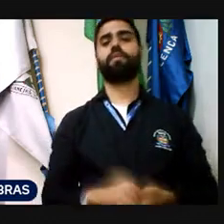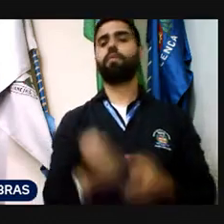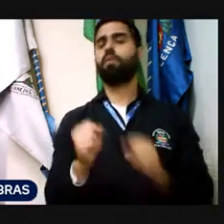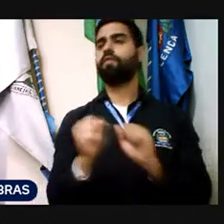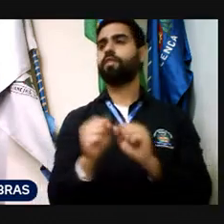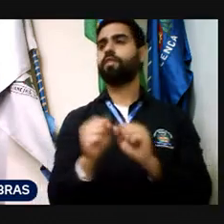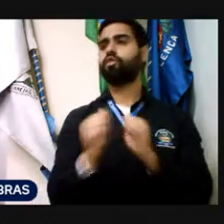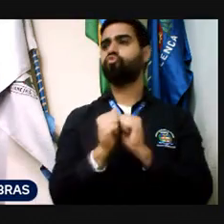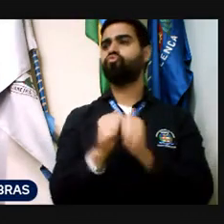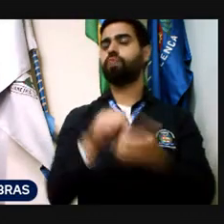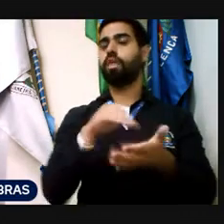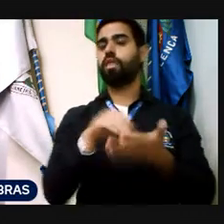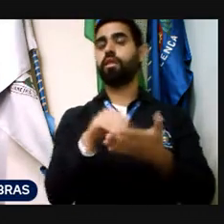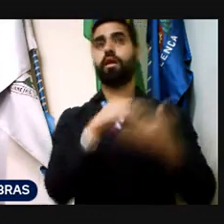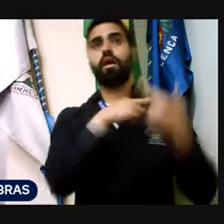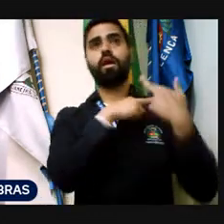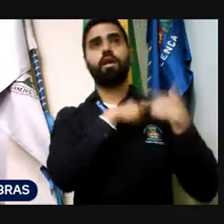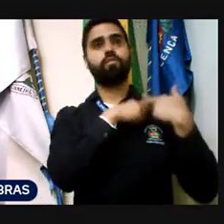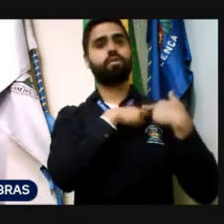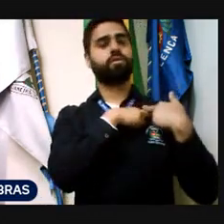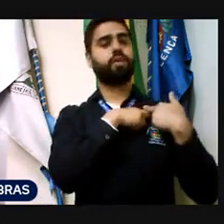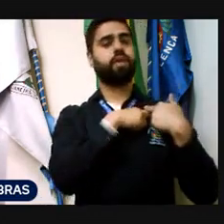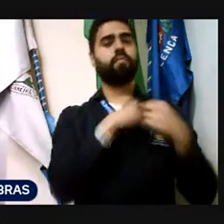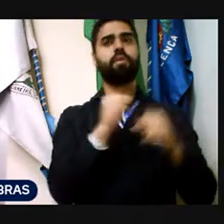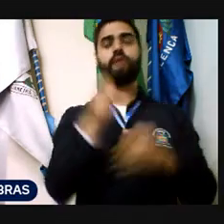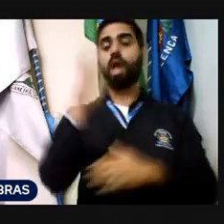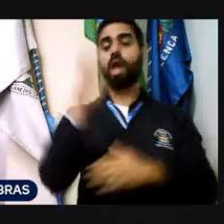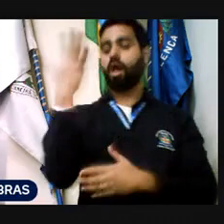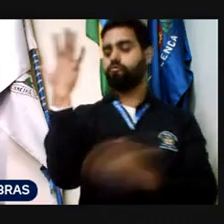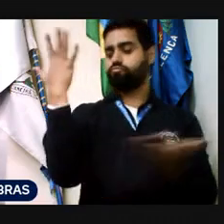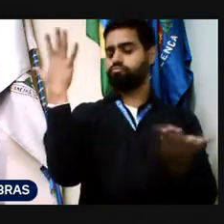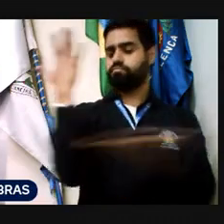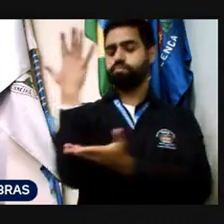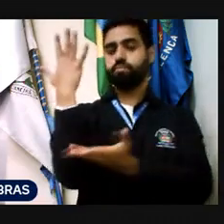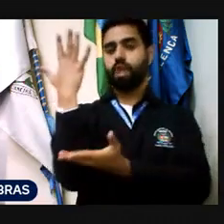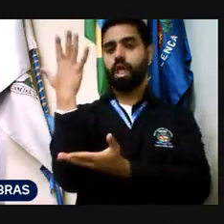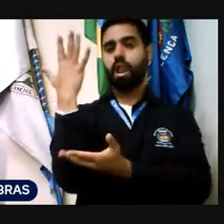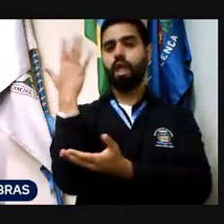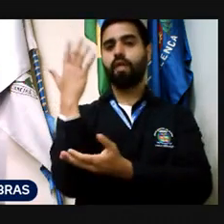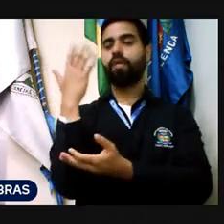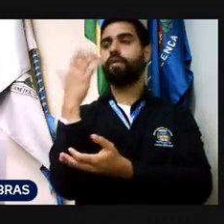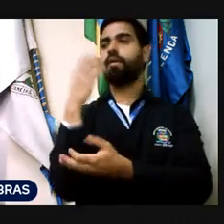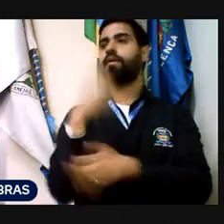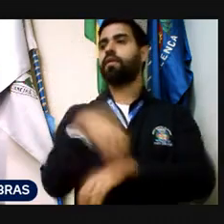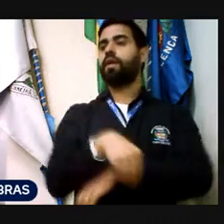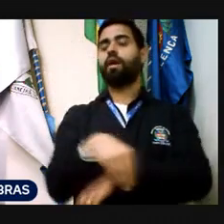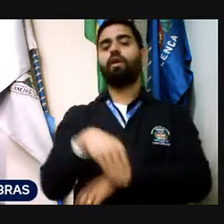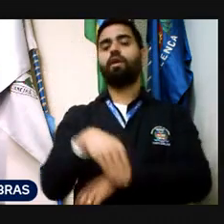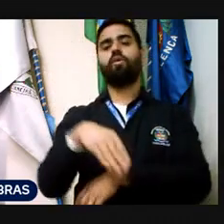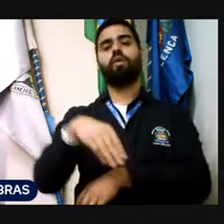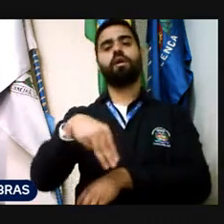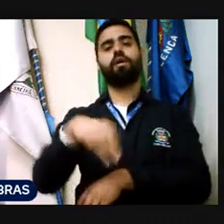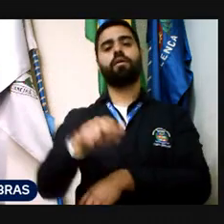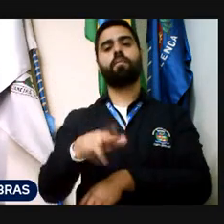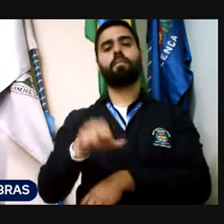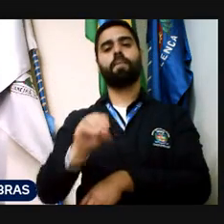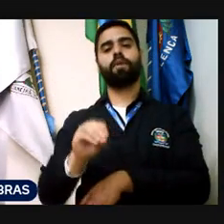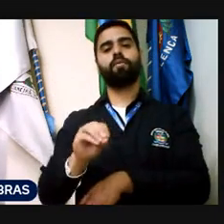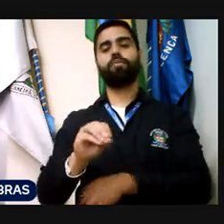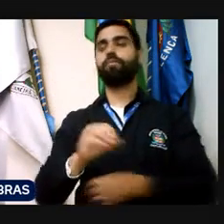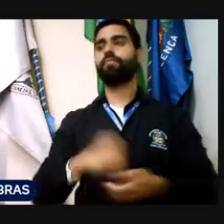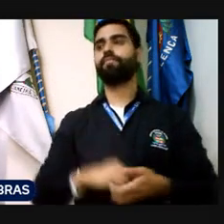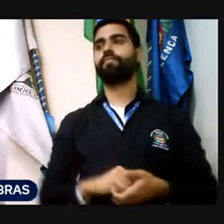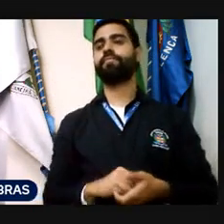mesmo viabilize junto à secretaria responsável a poda de uma árvore na Avenida Larivó, bairro Centro de Valença, ponto de